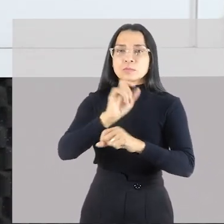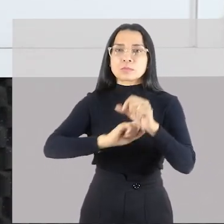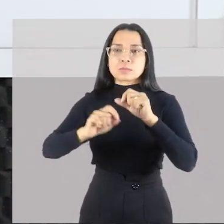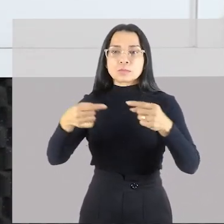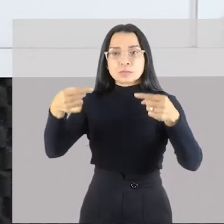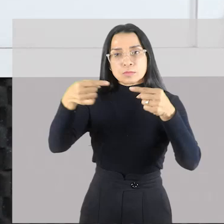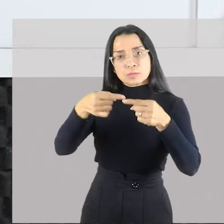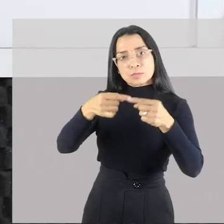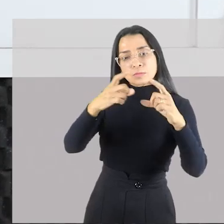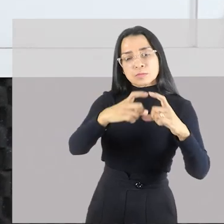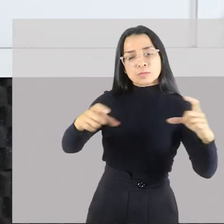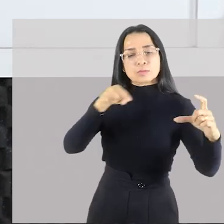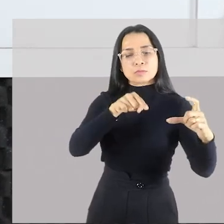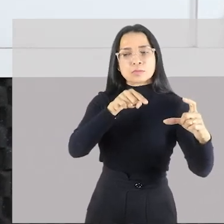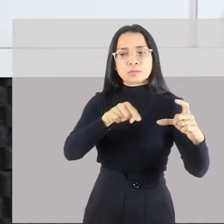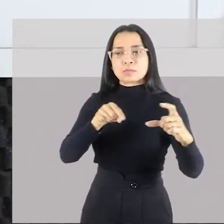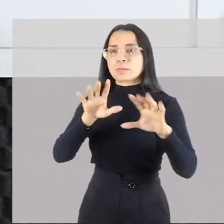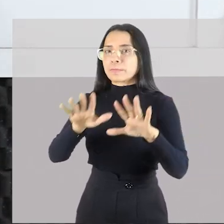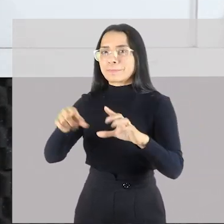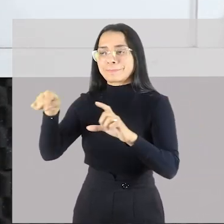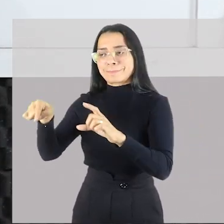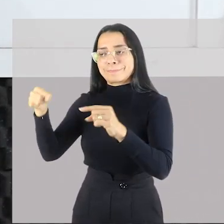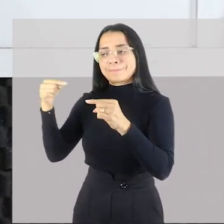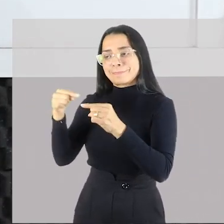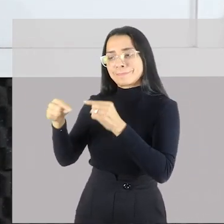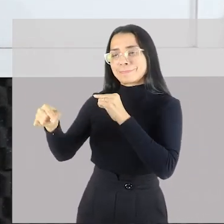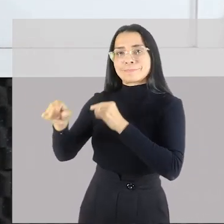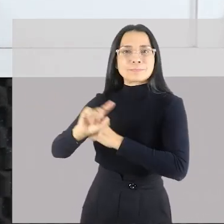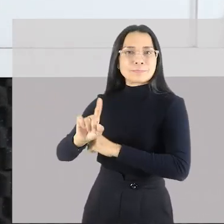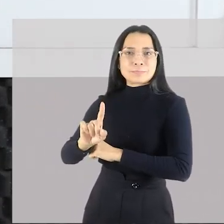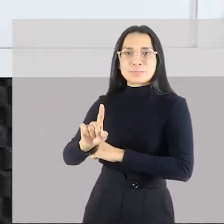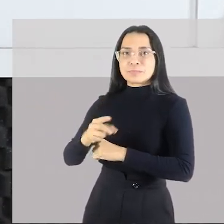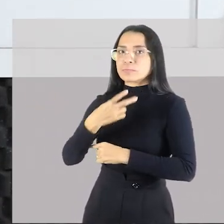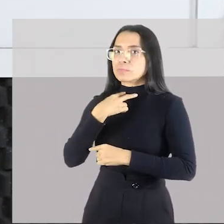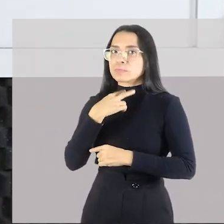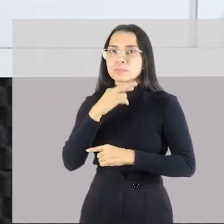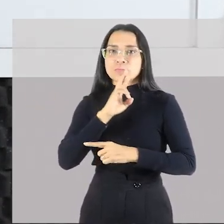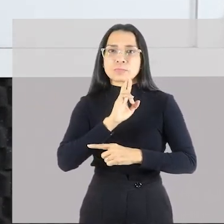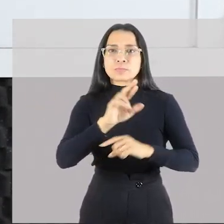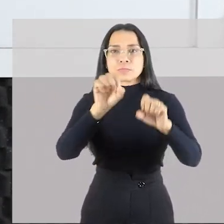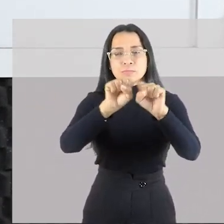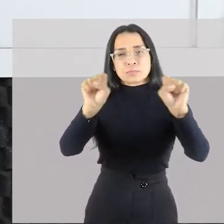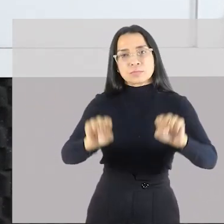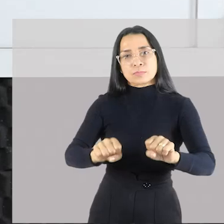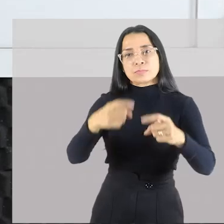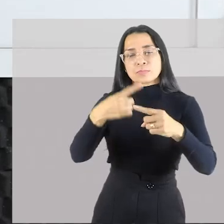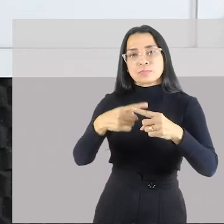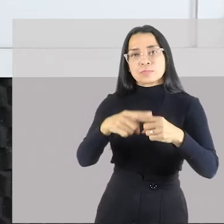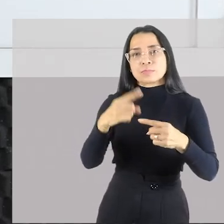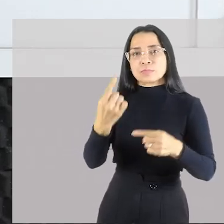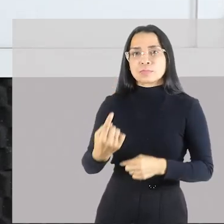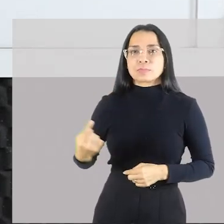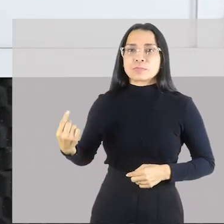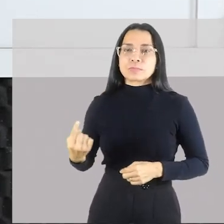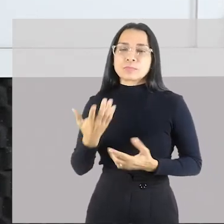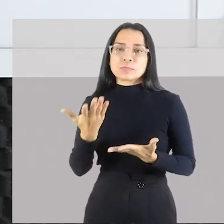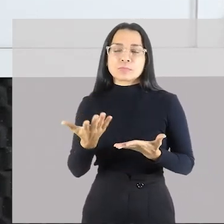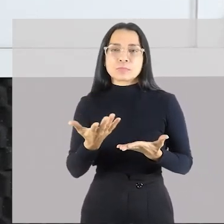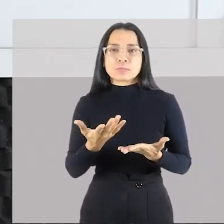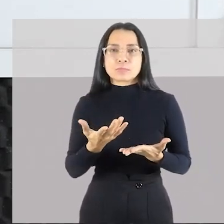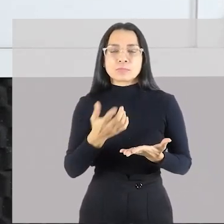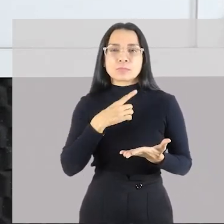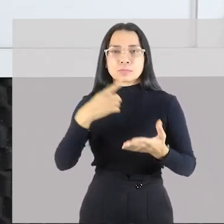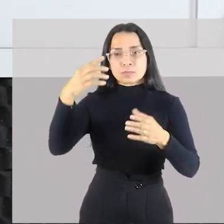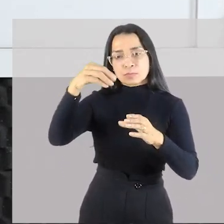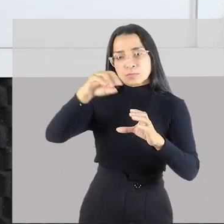não satisfaz a outra, ela não pode ser a solução do meu sistema. Tá? Porque quando você coloca as equações dentro de um